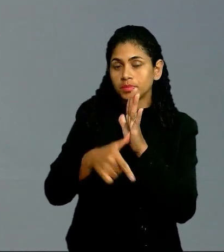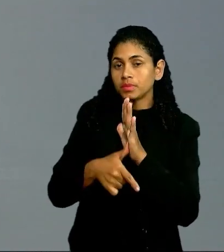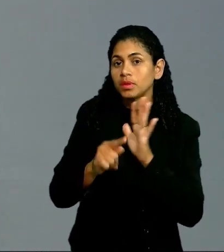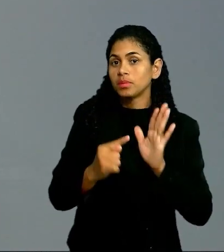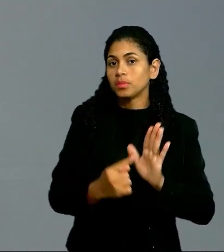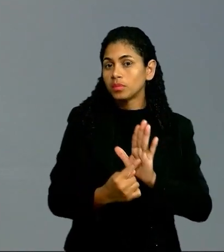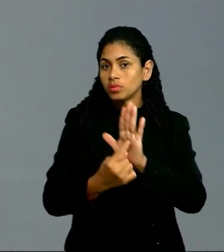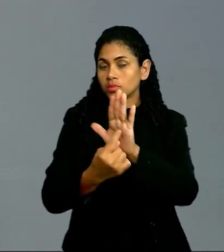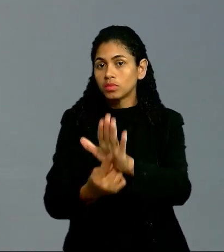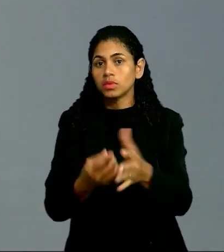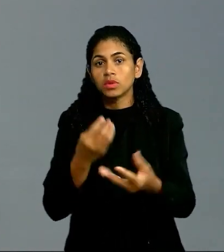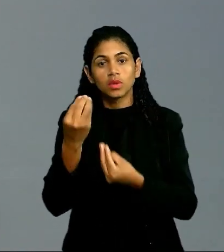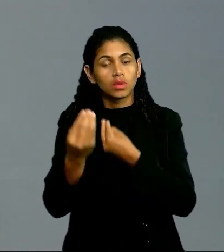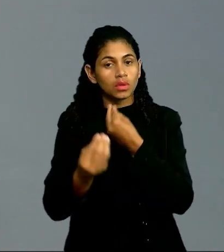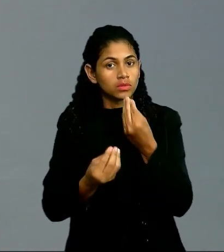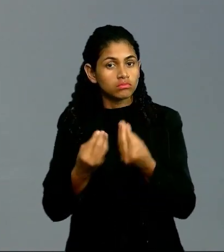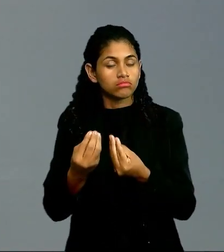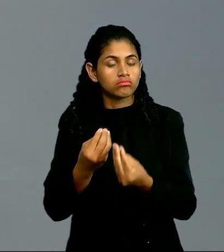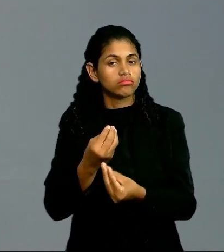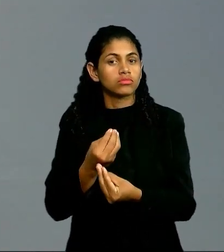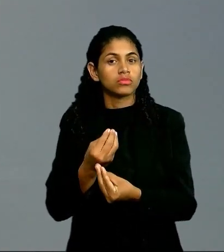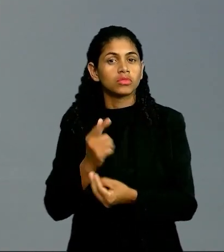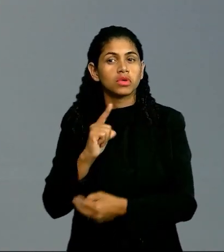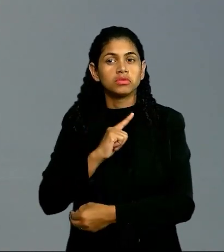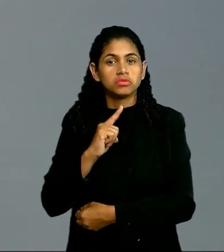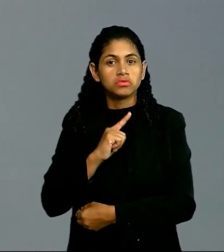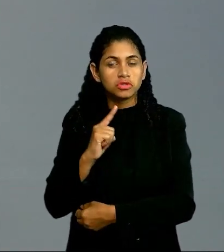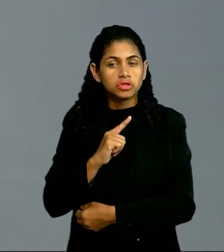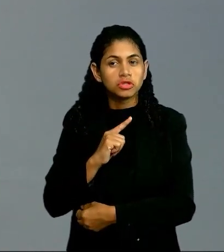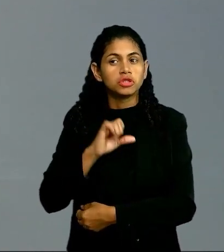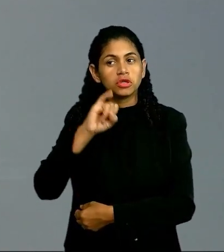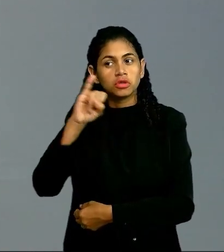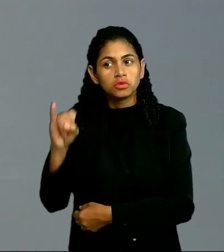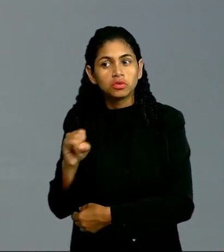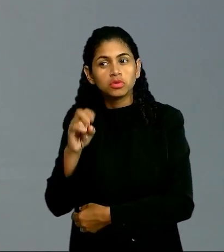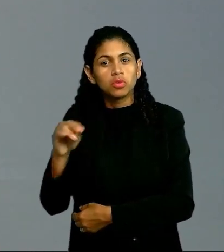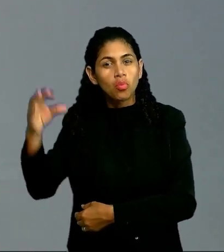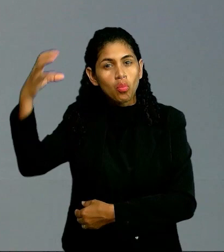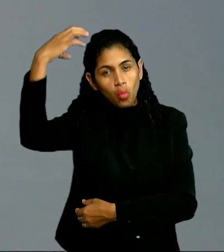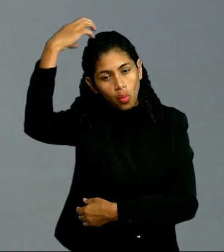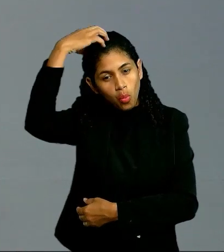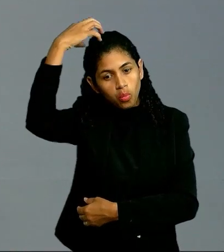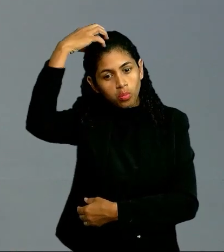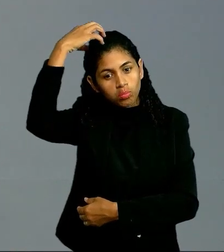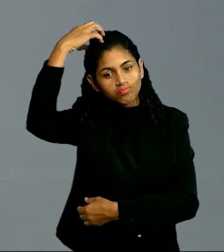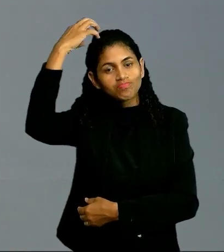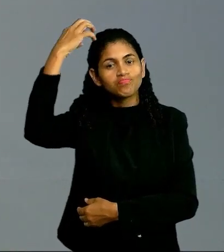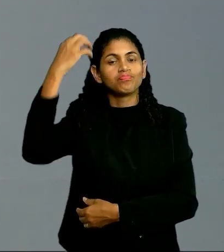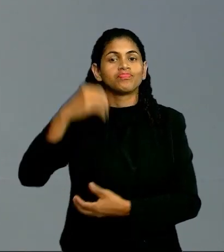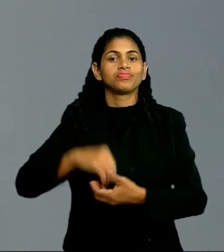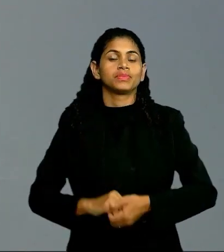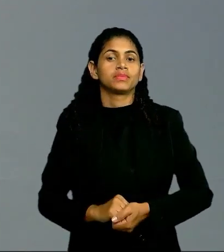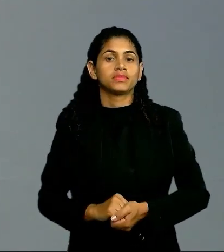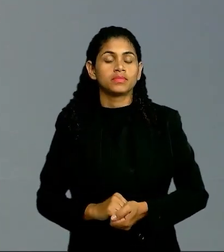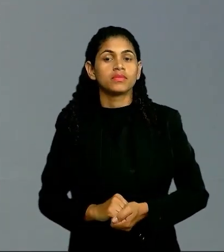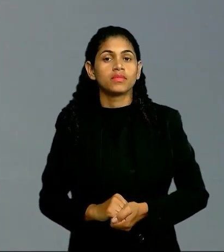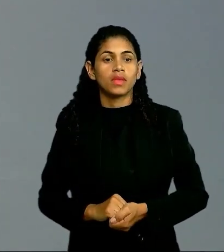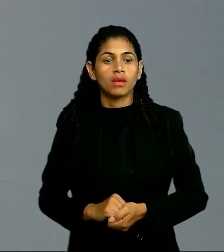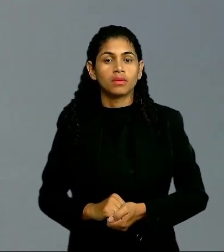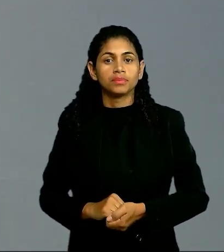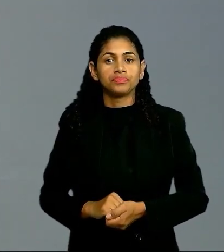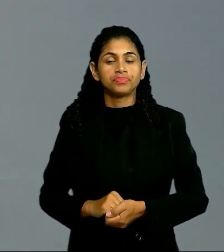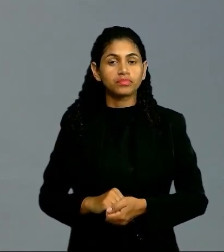eles pregavam, né, teriam tido algum tipo de culpa. Entenda que a tradição judaica ela é muito ligada